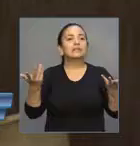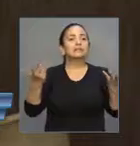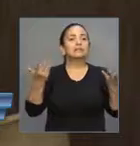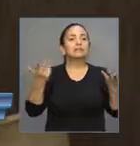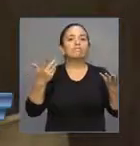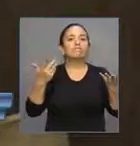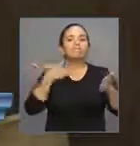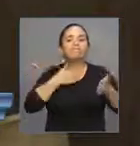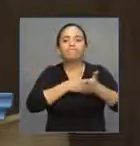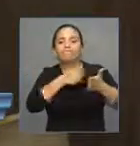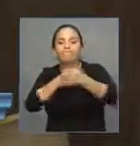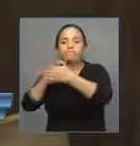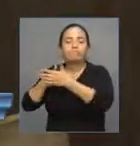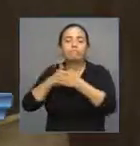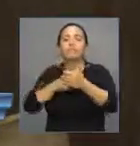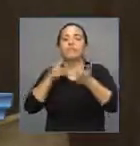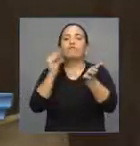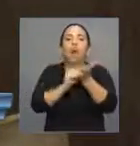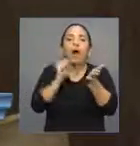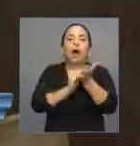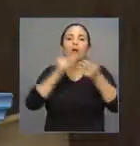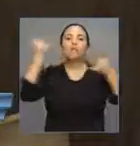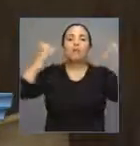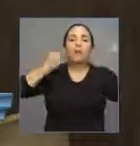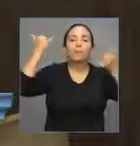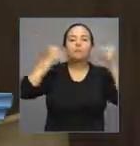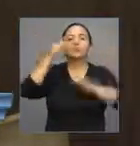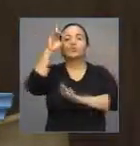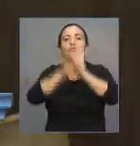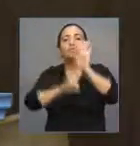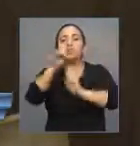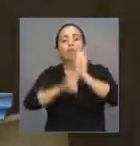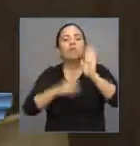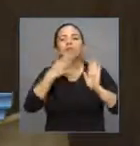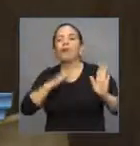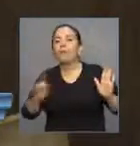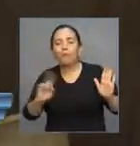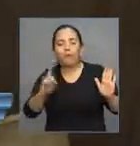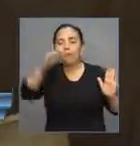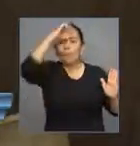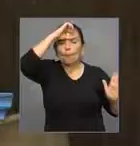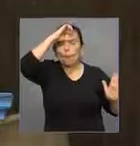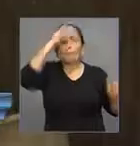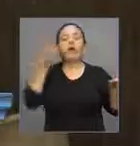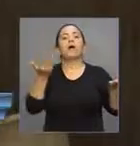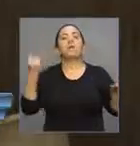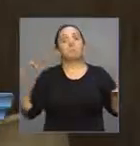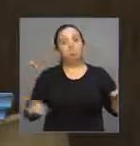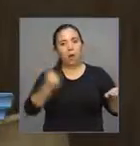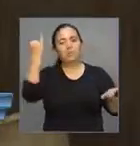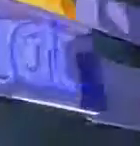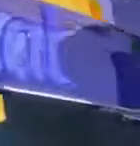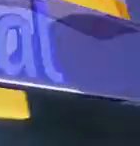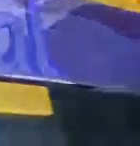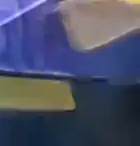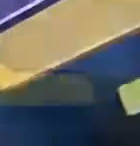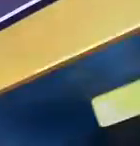trabalho desenvolvido nos últimos anos, salientando conquistas como a experiência do orçamento participativo na